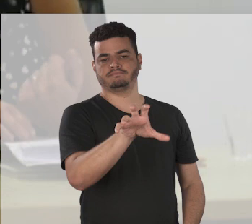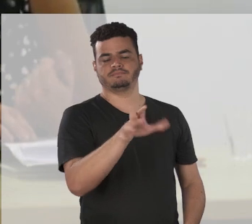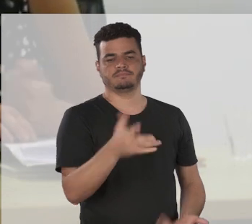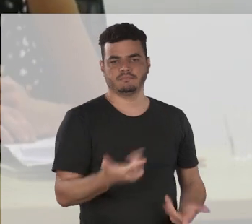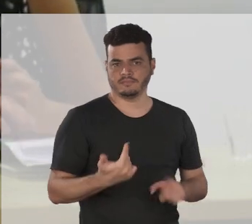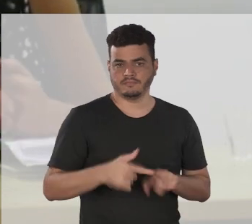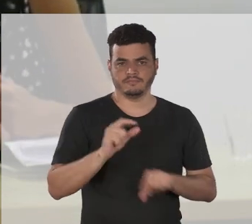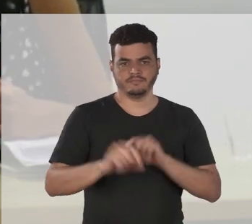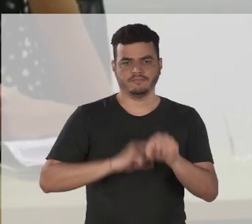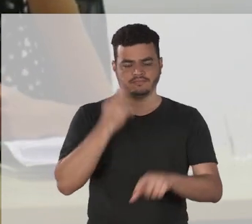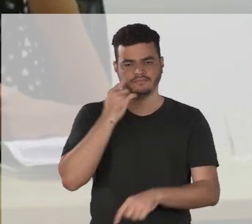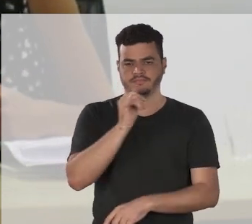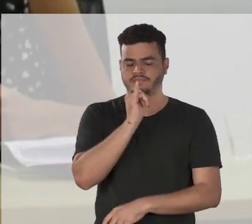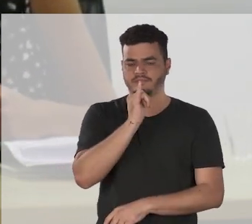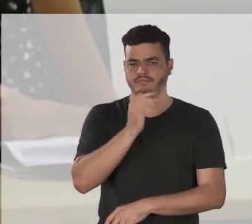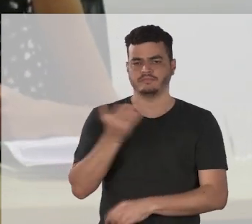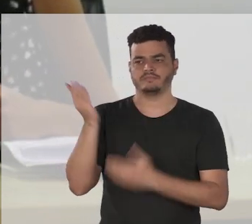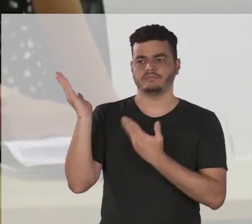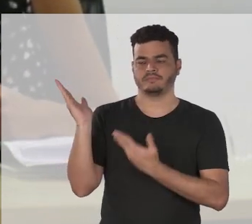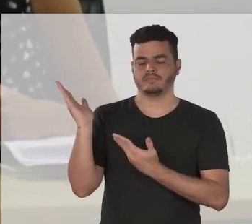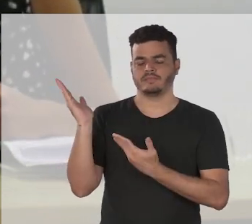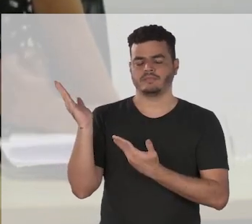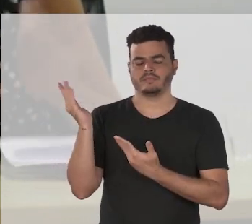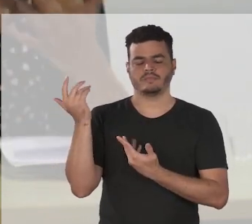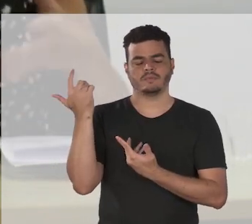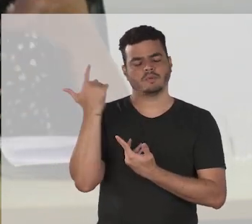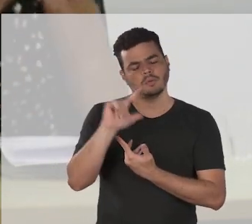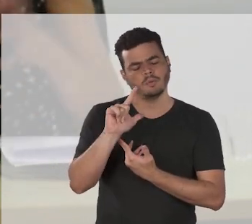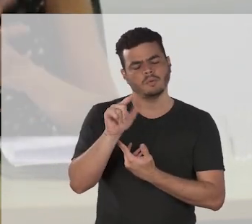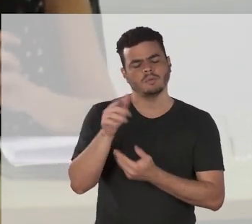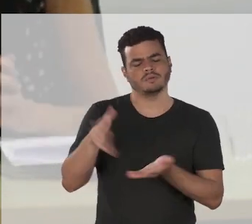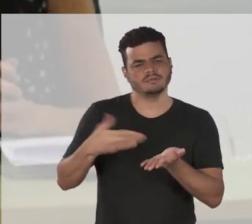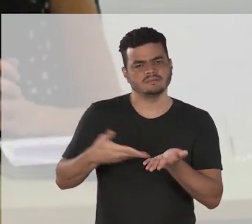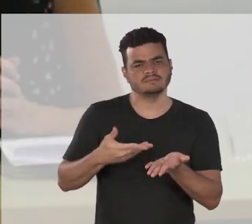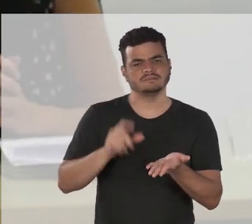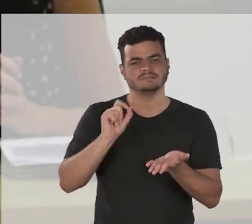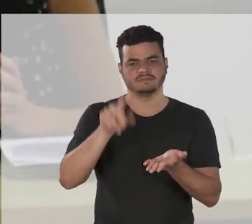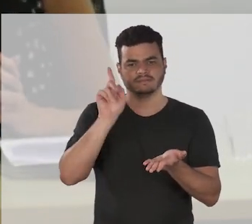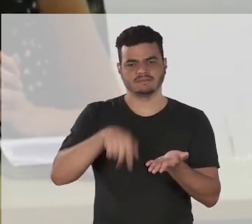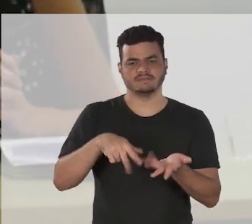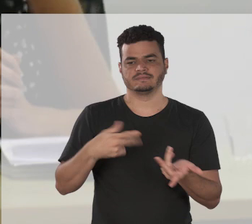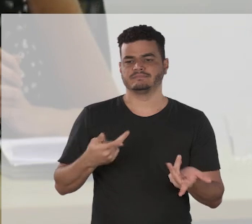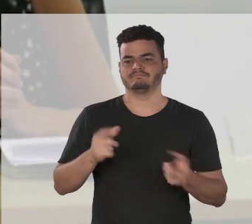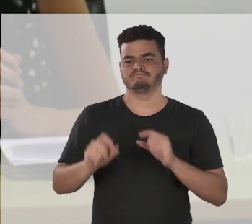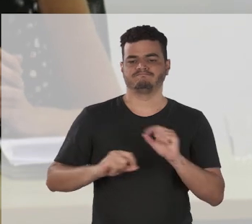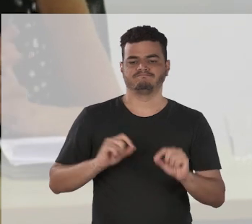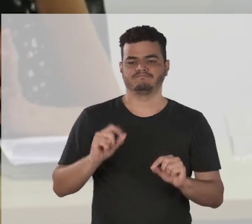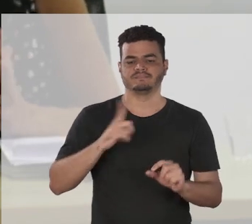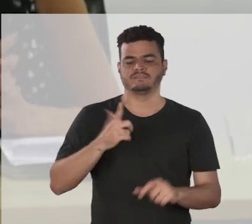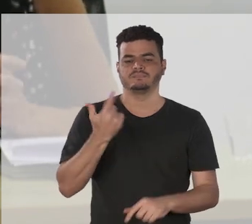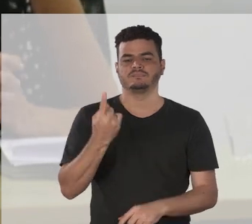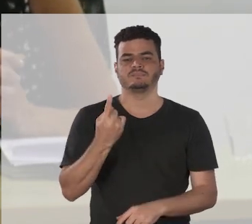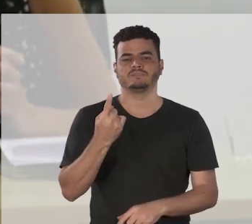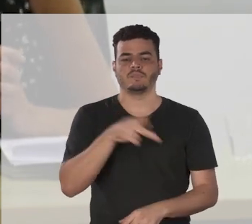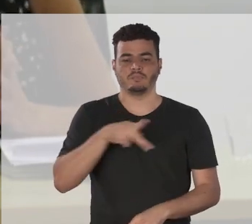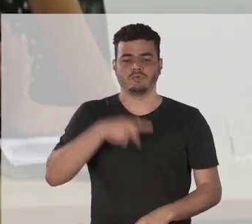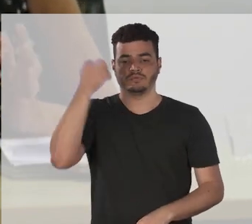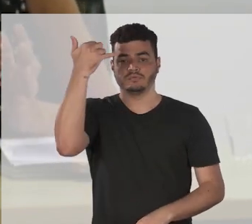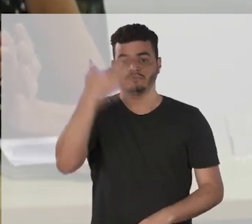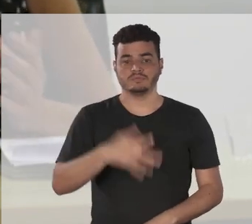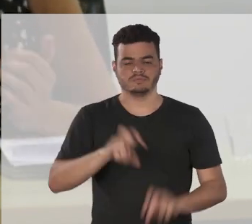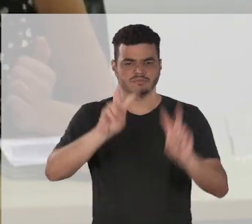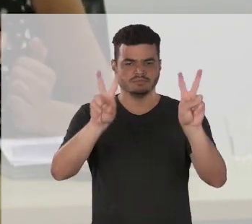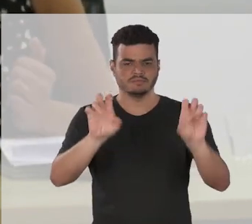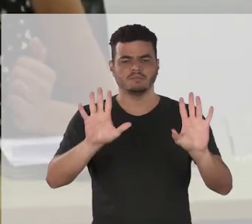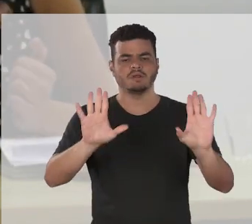seu uso, né? Em uma comitê de Yolanda Reis, que, bom, com algumas professoras estávamos falando desse